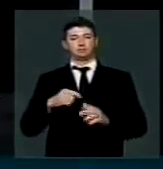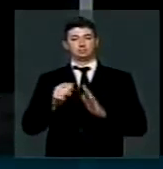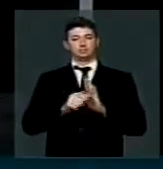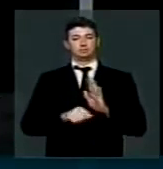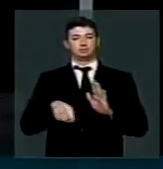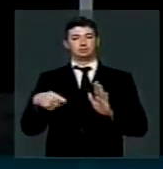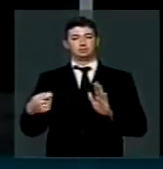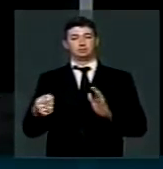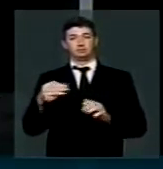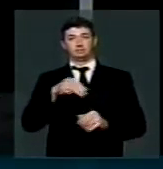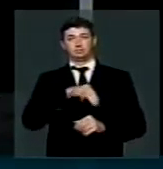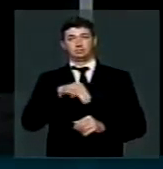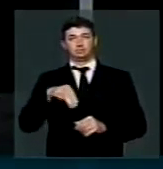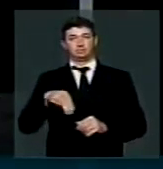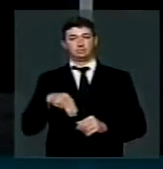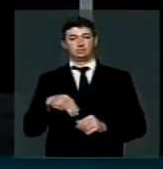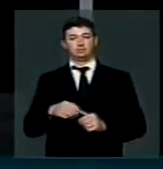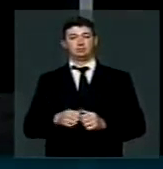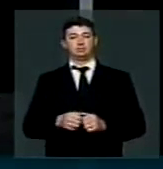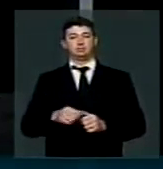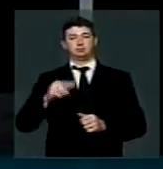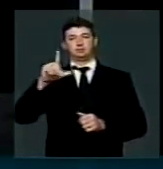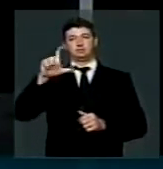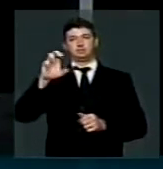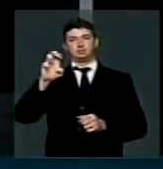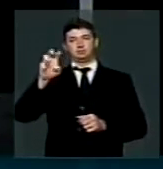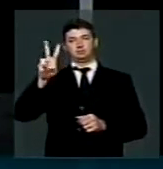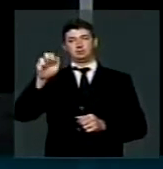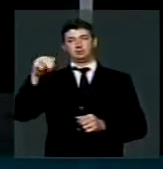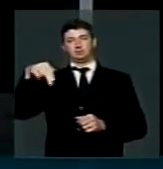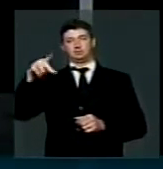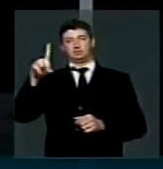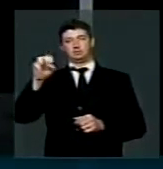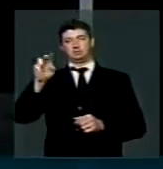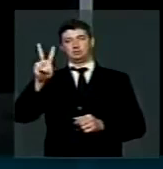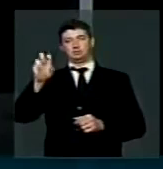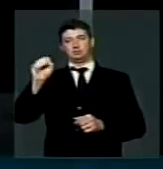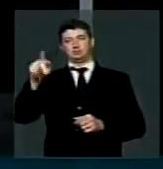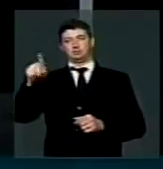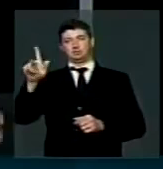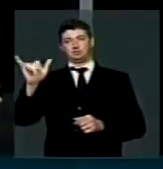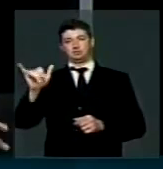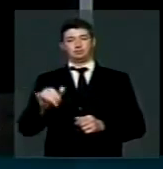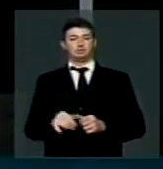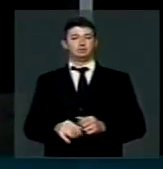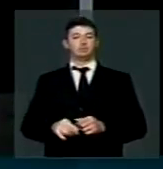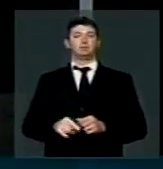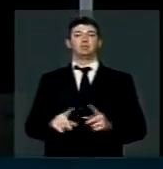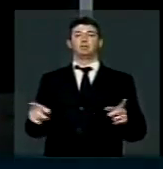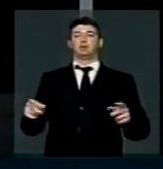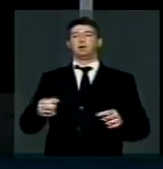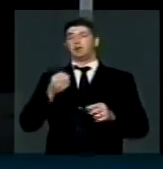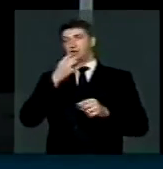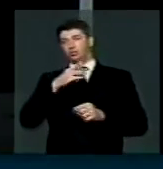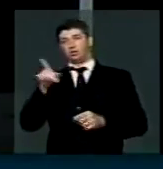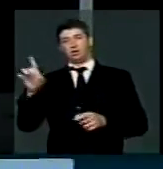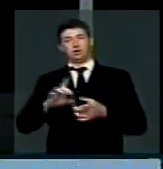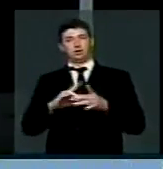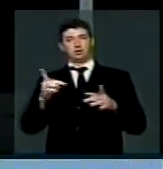relator o ministro Lewandowski. Felizmente, ele não concedeu a